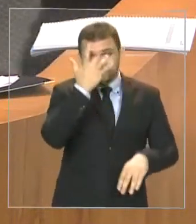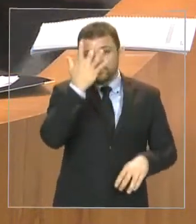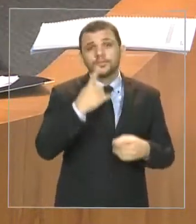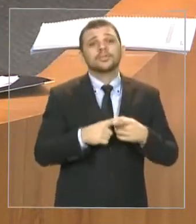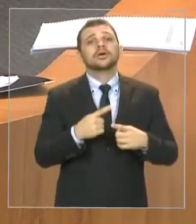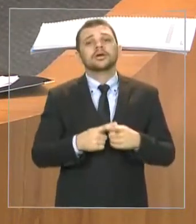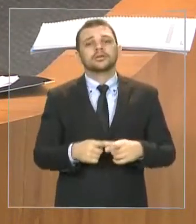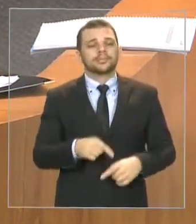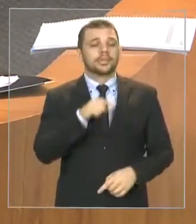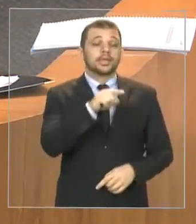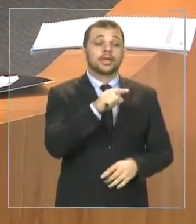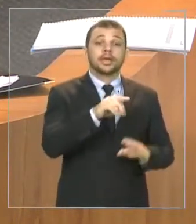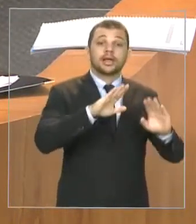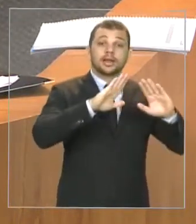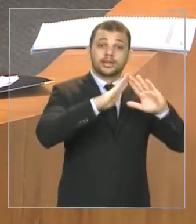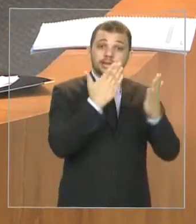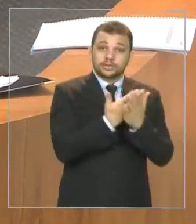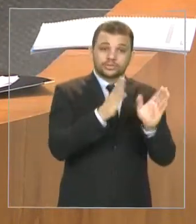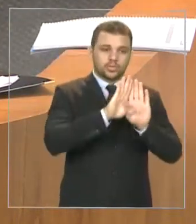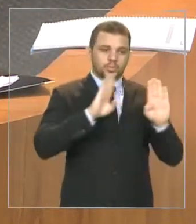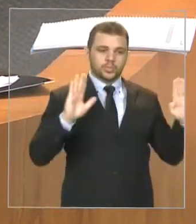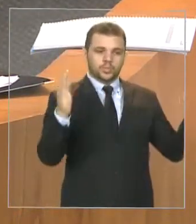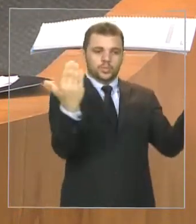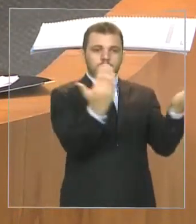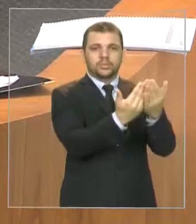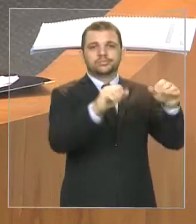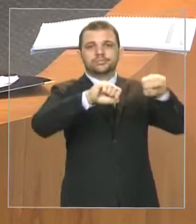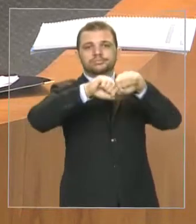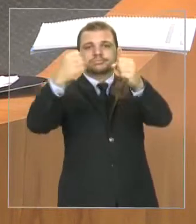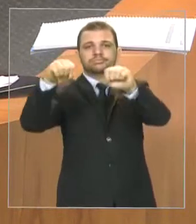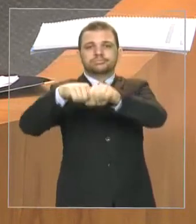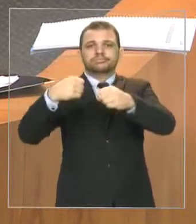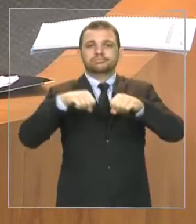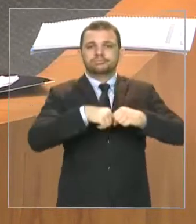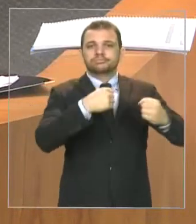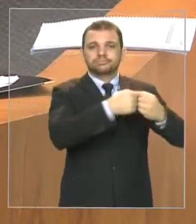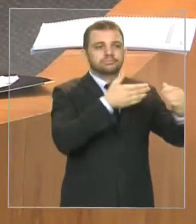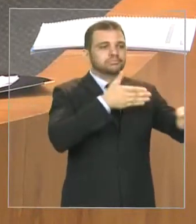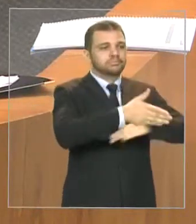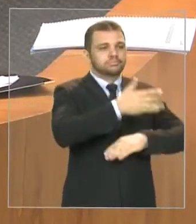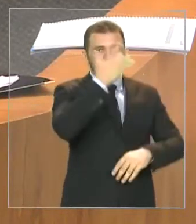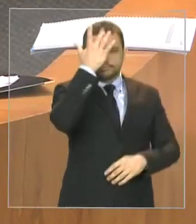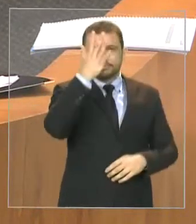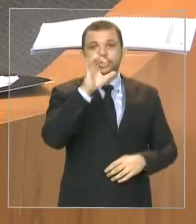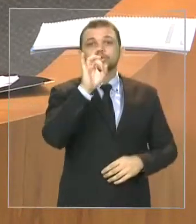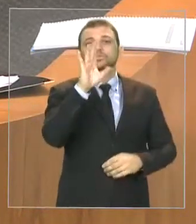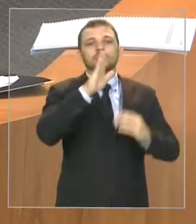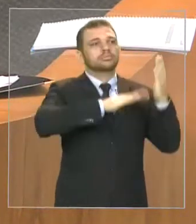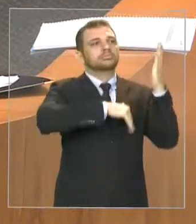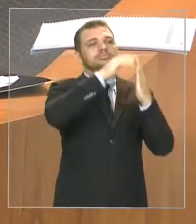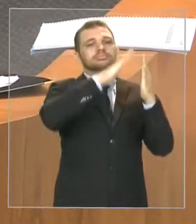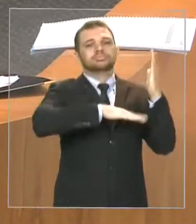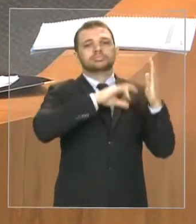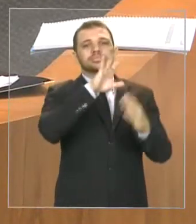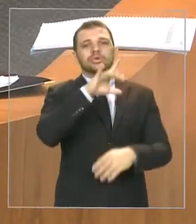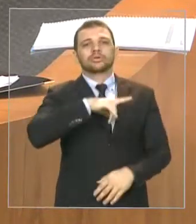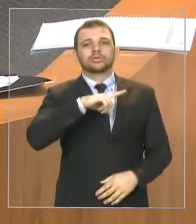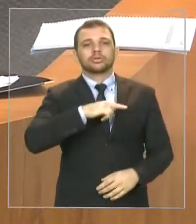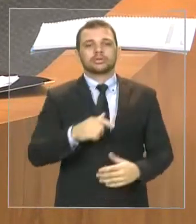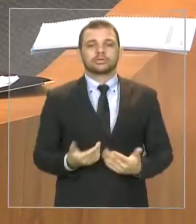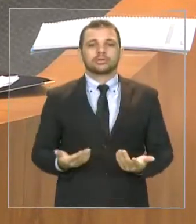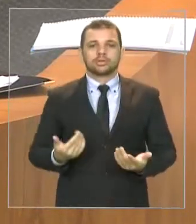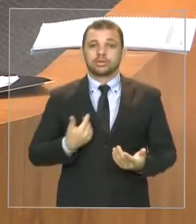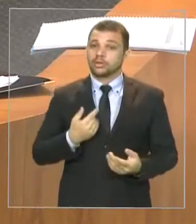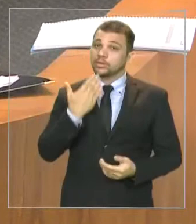quebrado, todo danificado, um muro quebrado. A escola só foi pintada à frente. Solicitamos ao governo Flávio